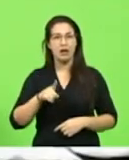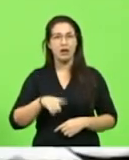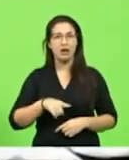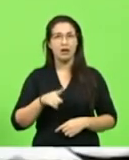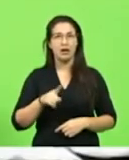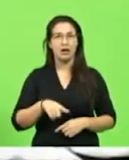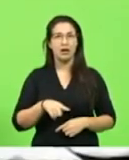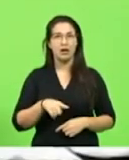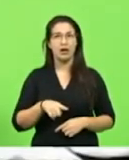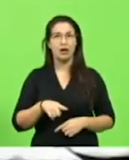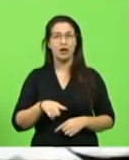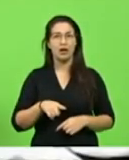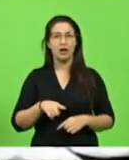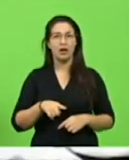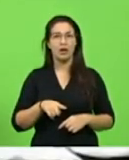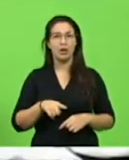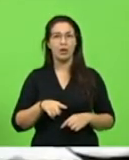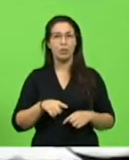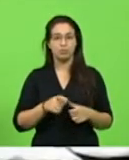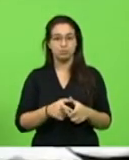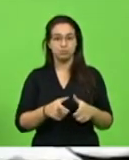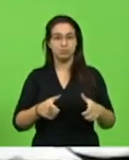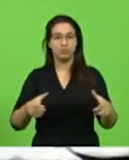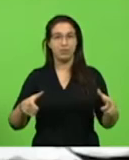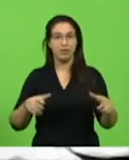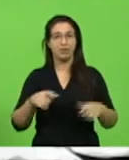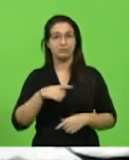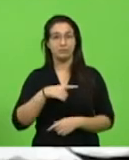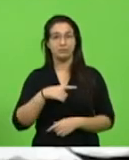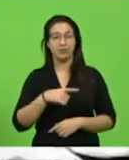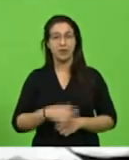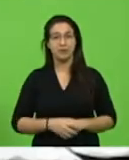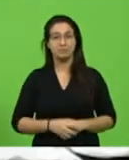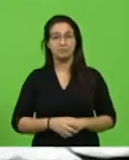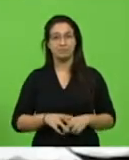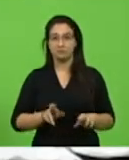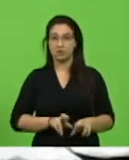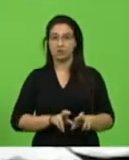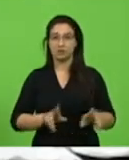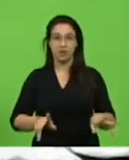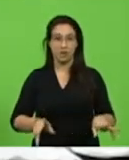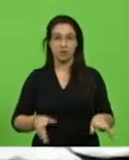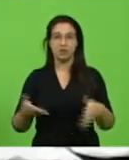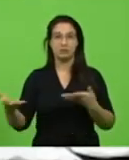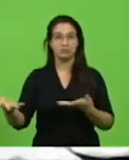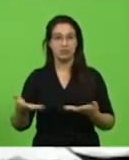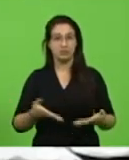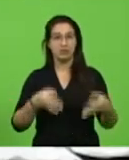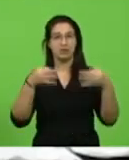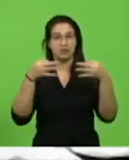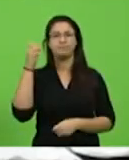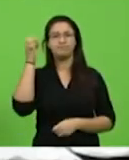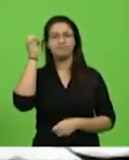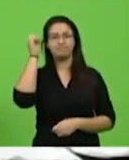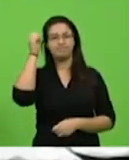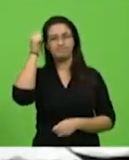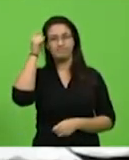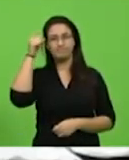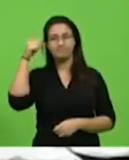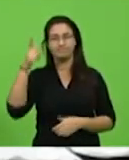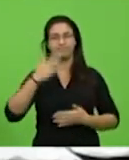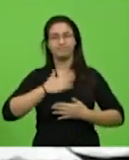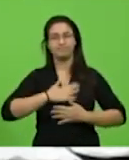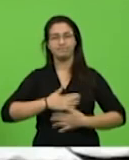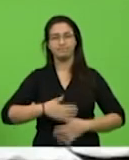Ricardo Hessler, que preside o Tribunal Especial do Impeachment, fez a abertura da sessão citando o momento histórico. Que